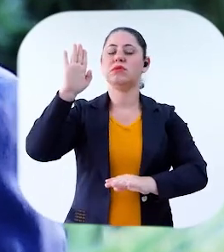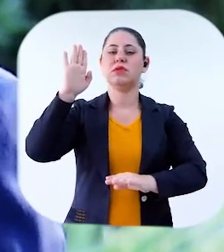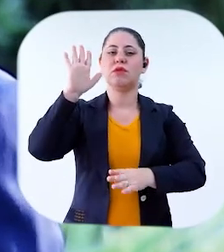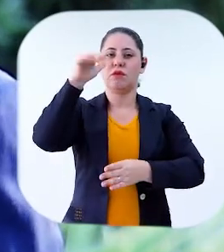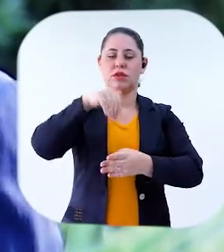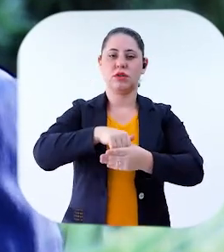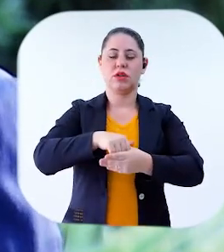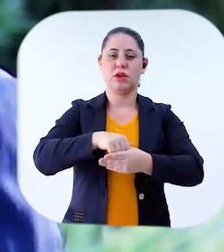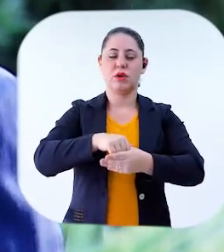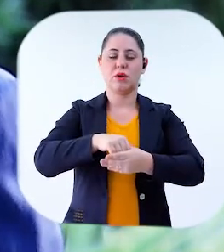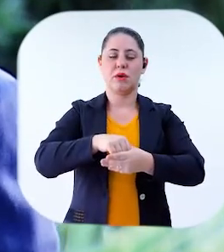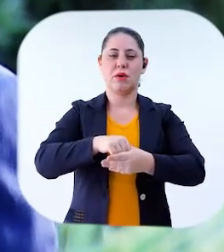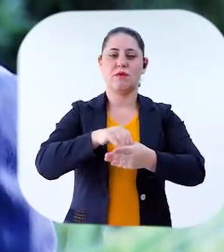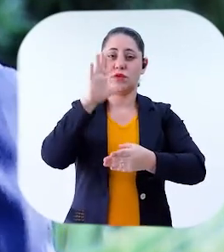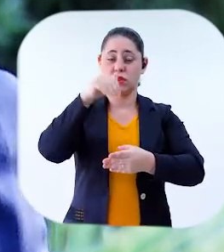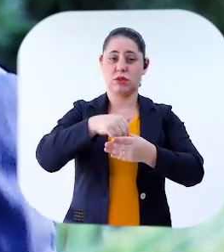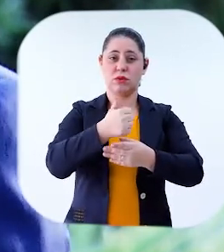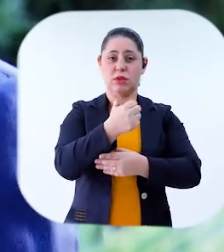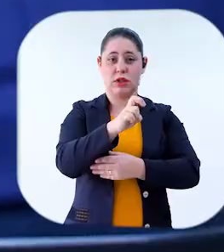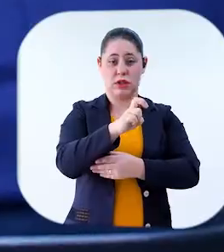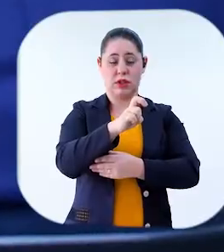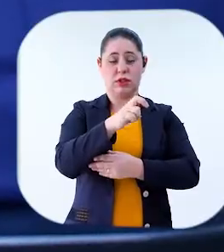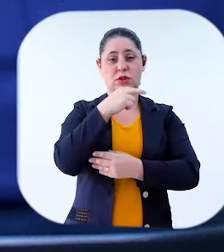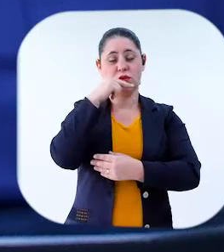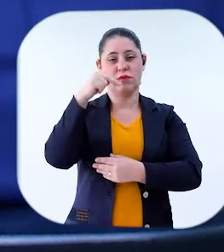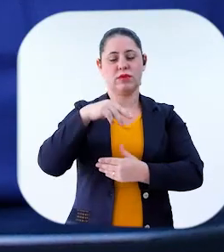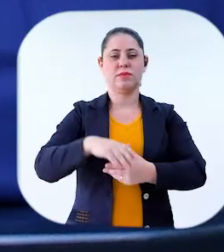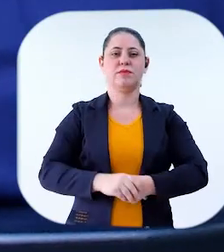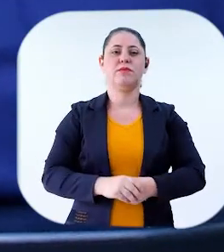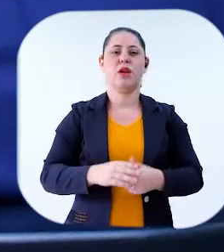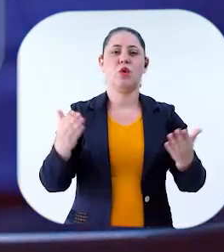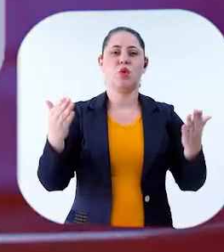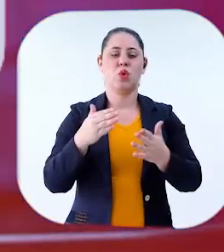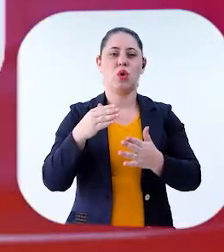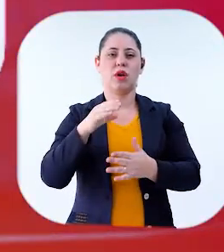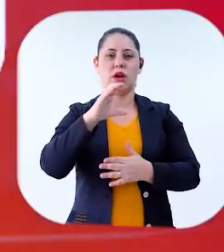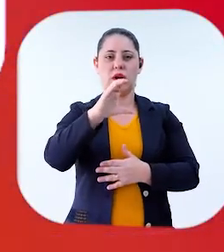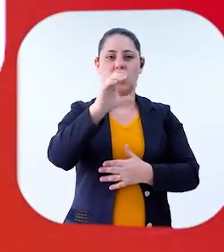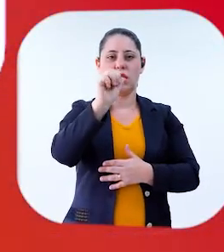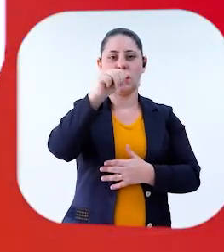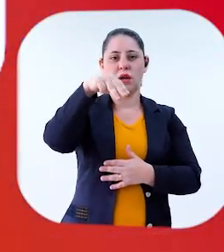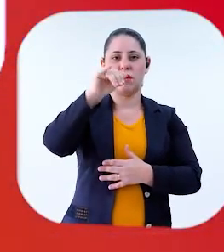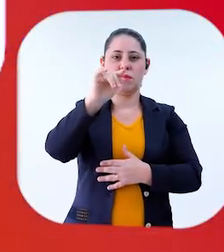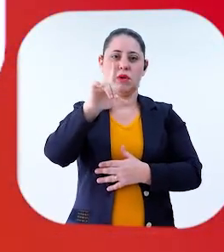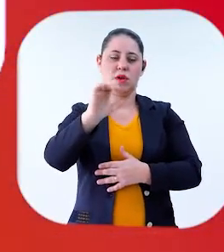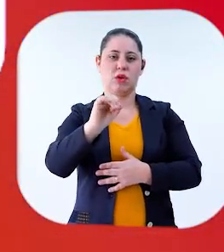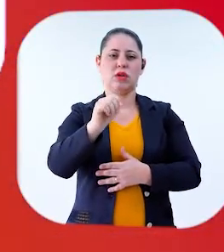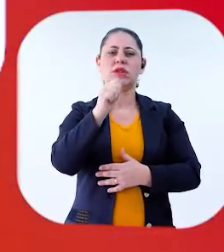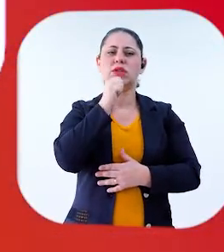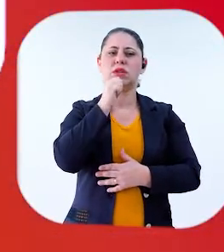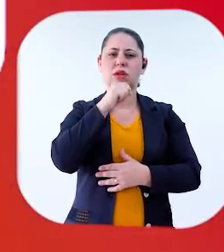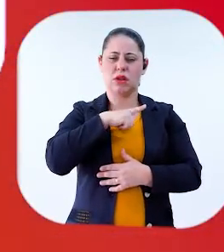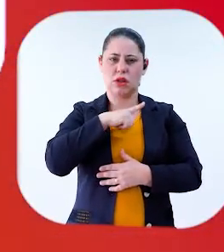primeiro turno acontecendo em 15 de novembro. E agora o Camilo